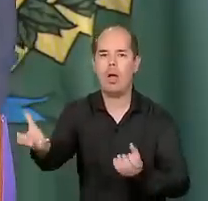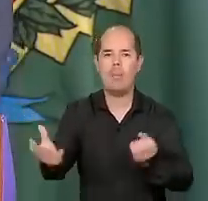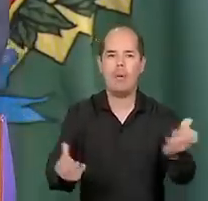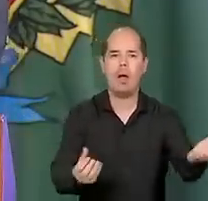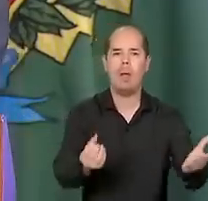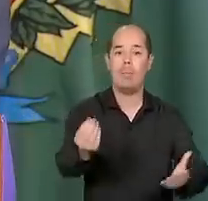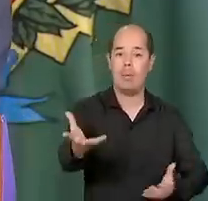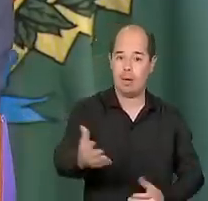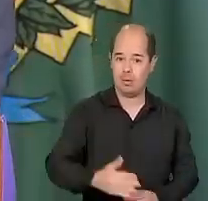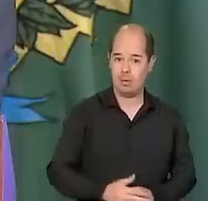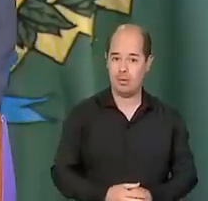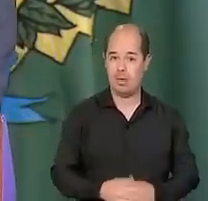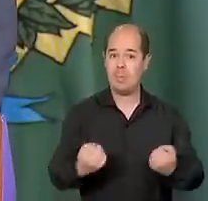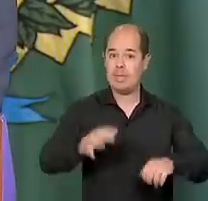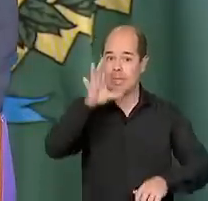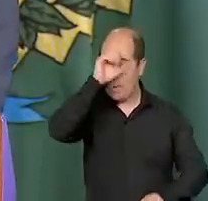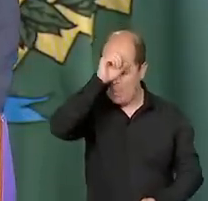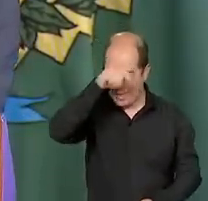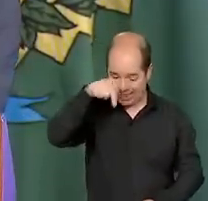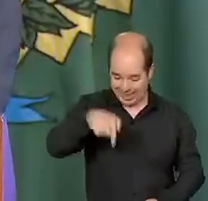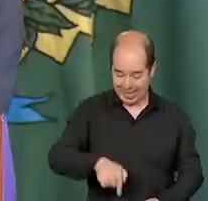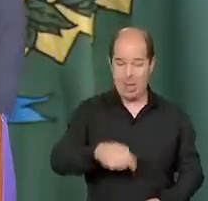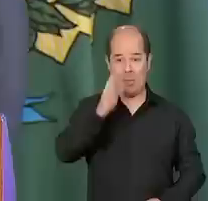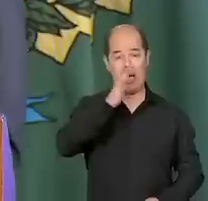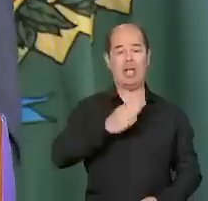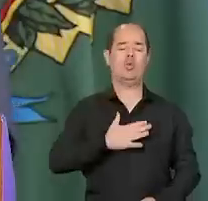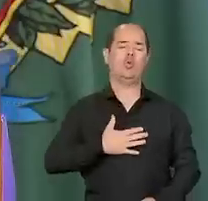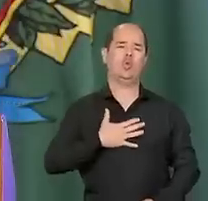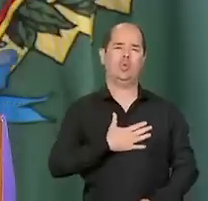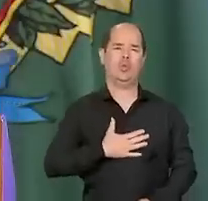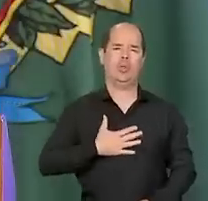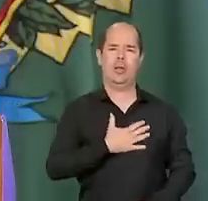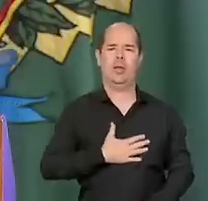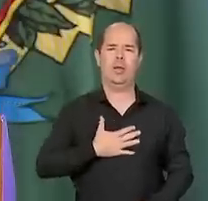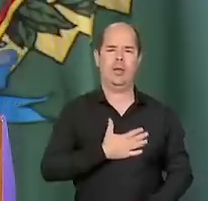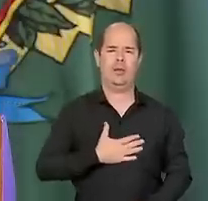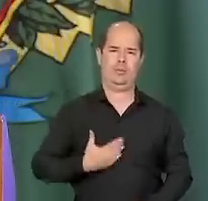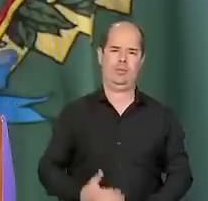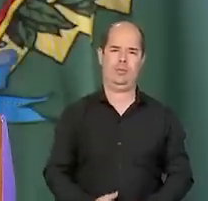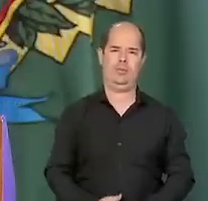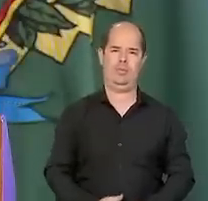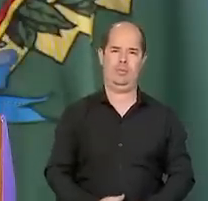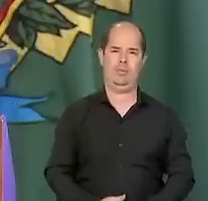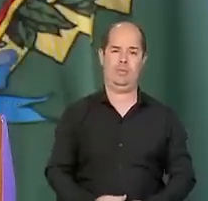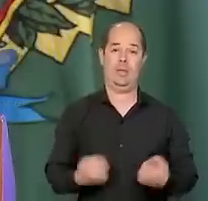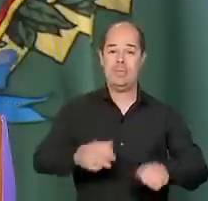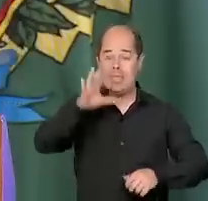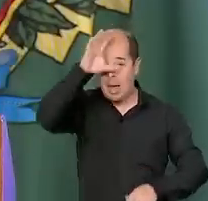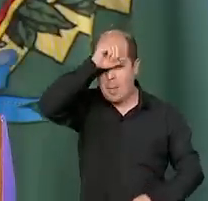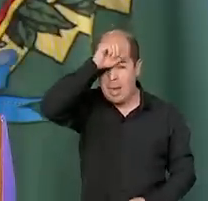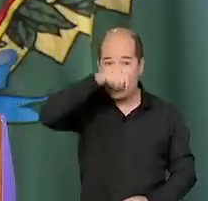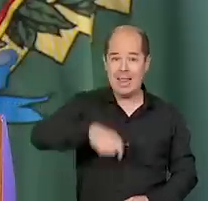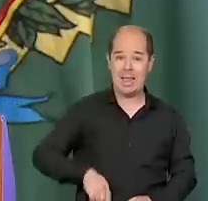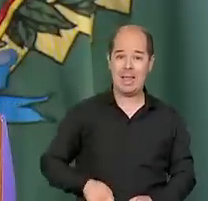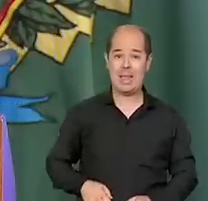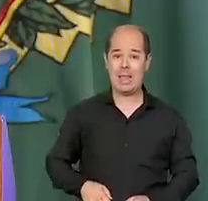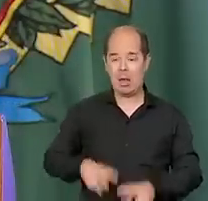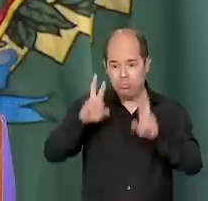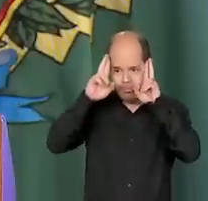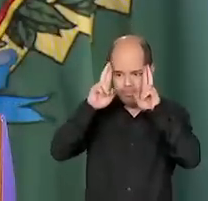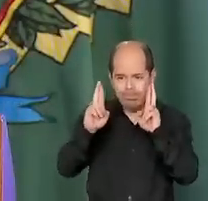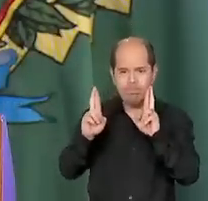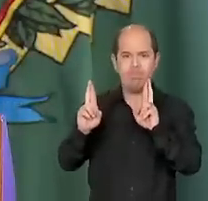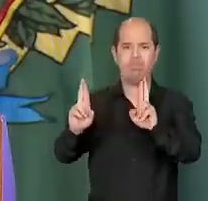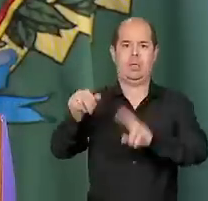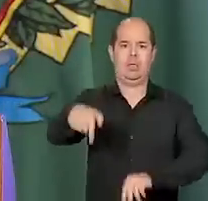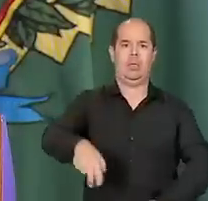aprender a gostar do Brasil. A gente precisa aprender a respeitar o Brasil,